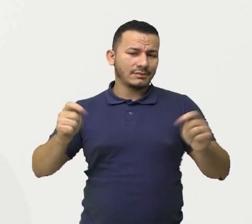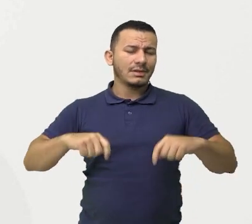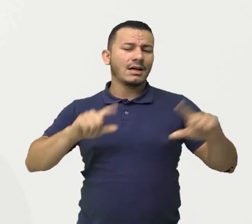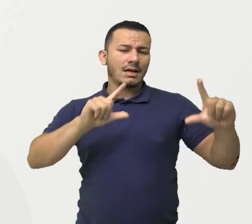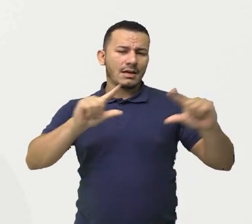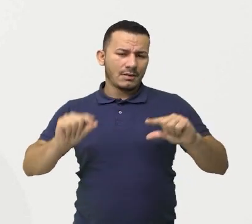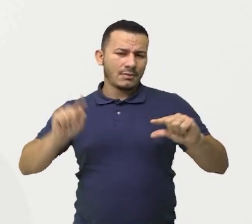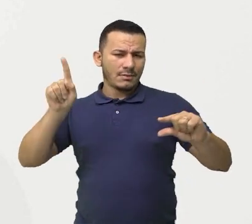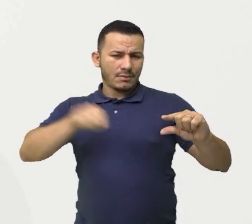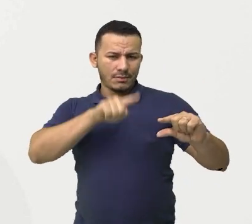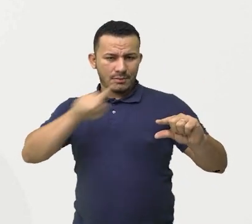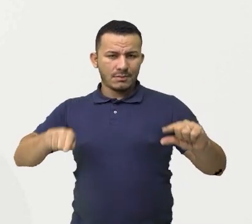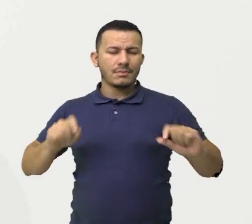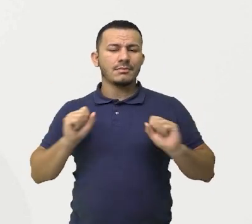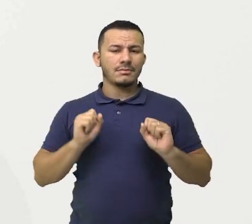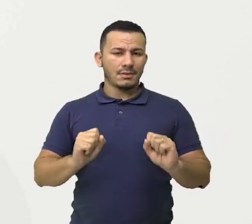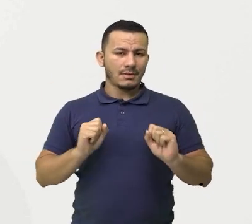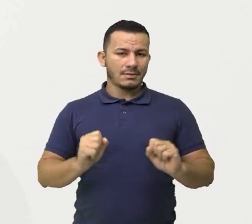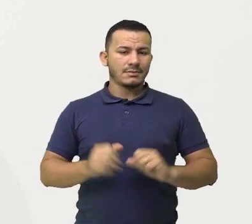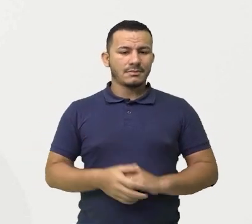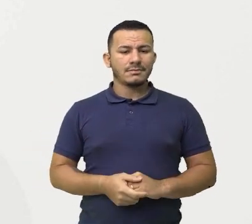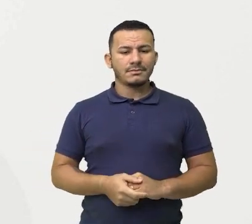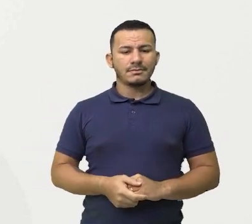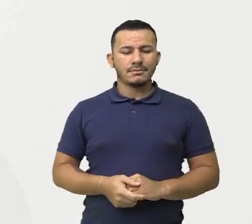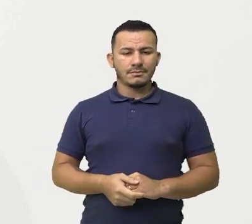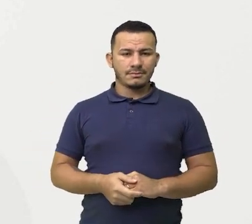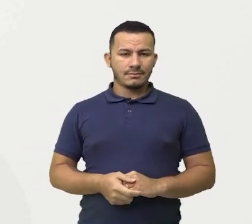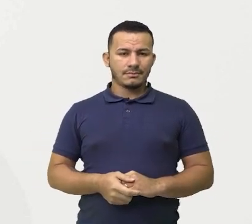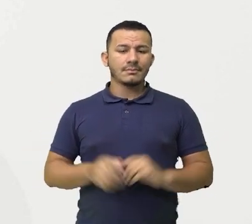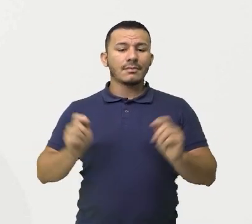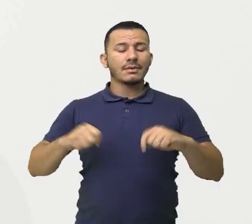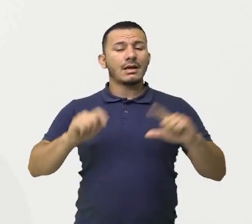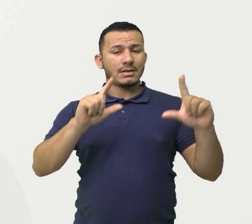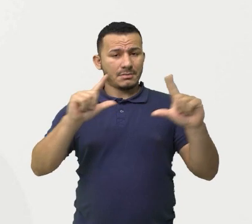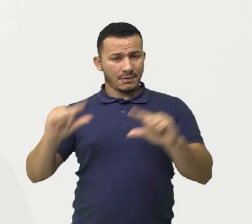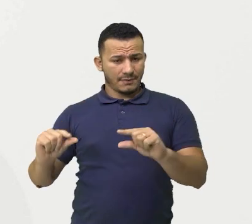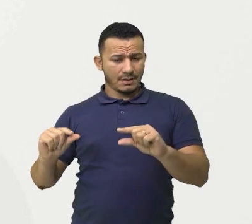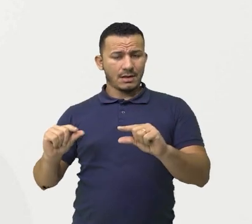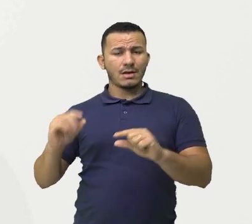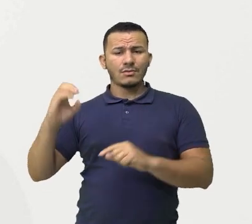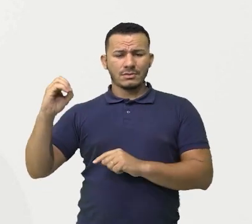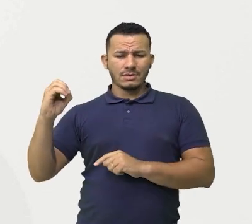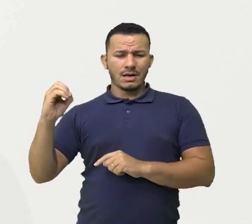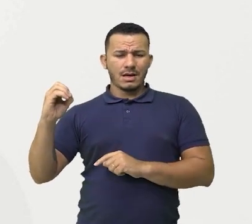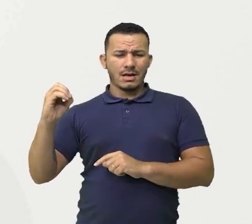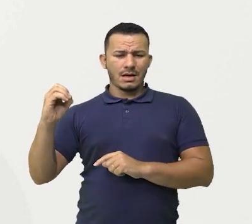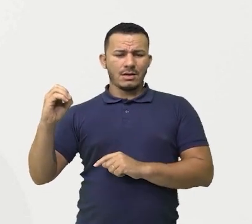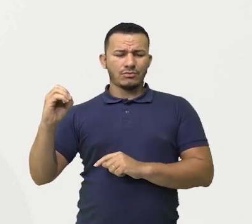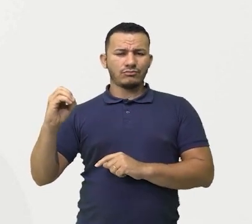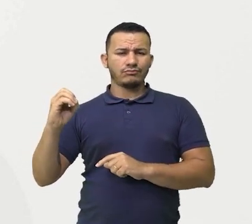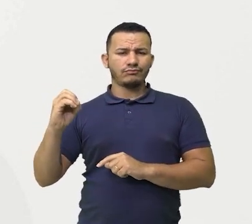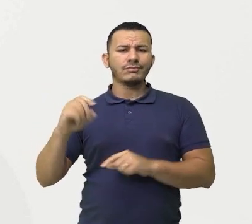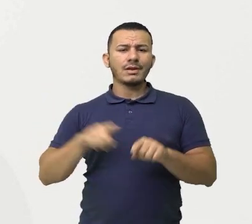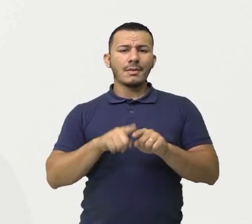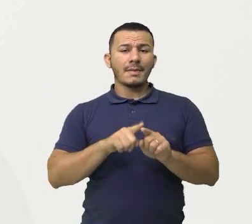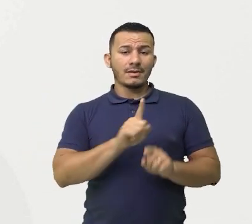multiplicação, então é permitido também a gente simplificar esse zero com esse outro